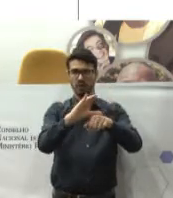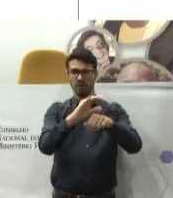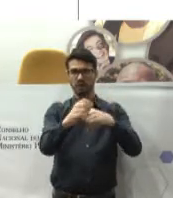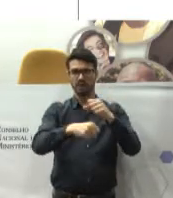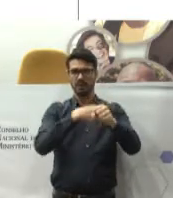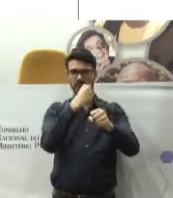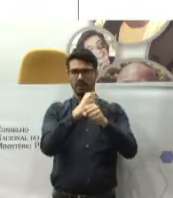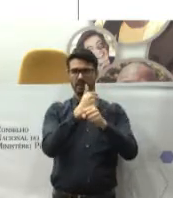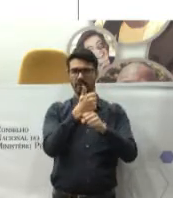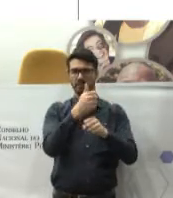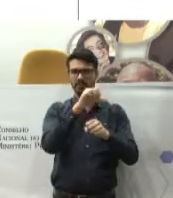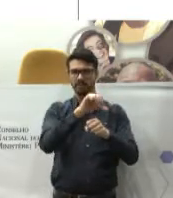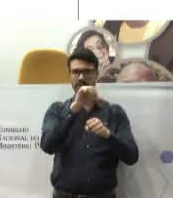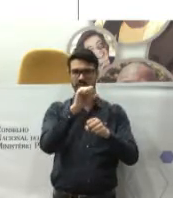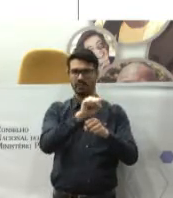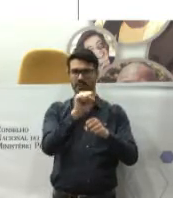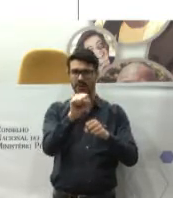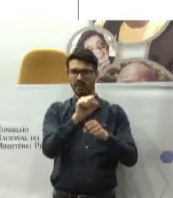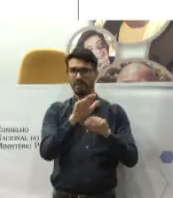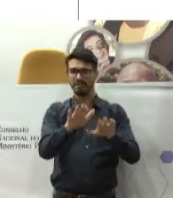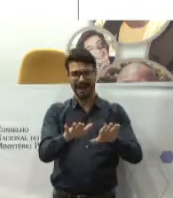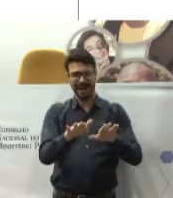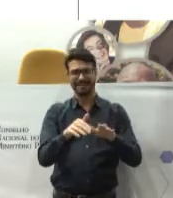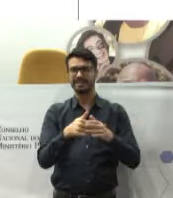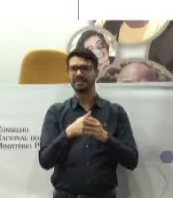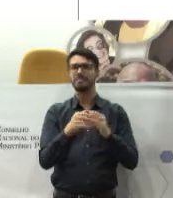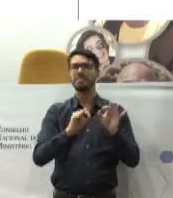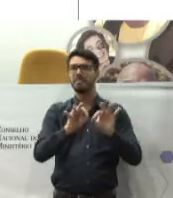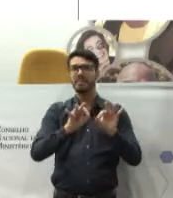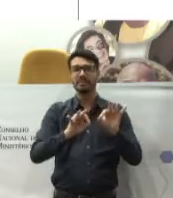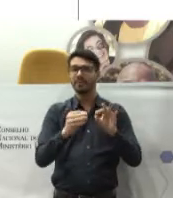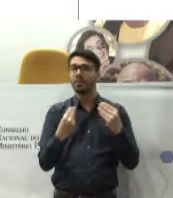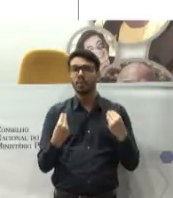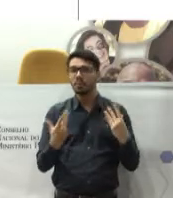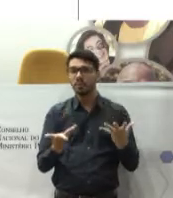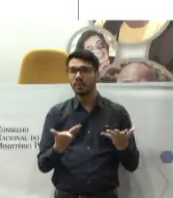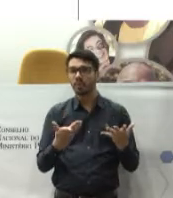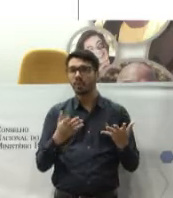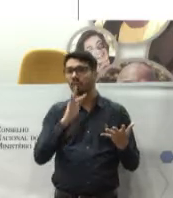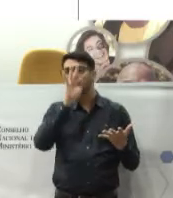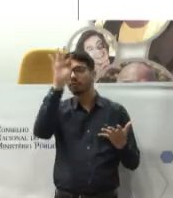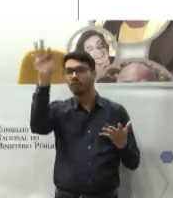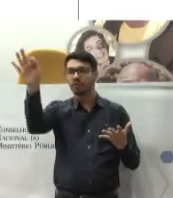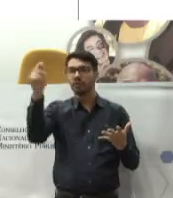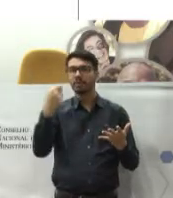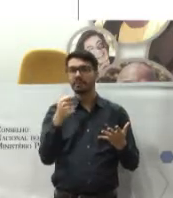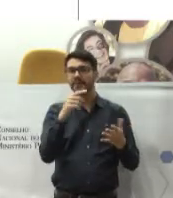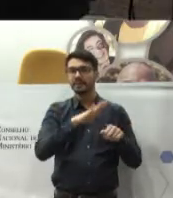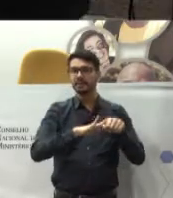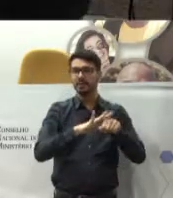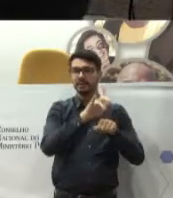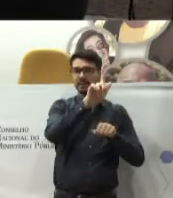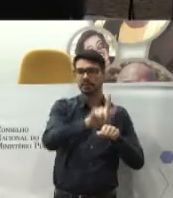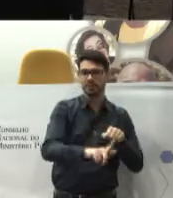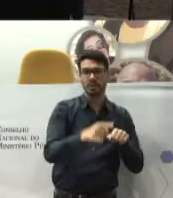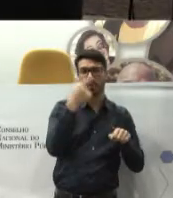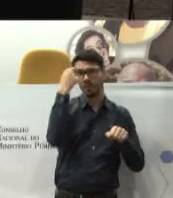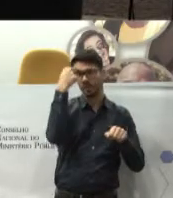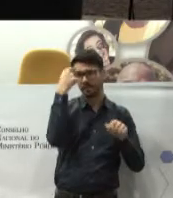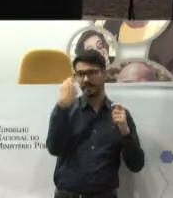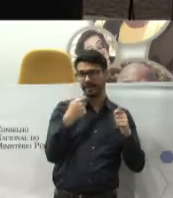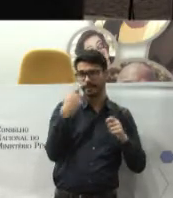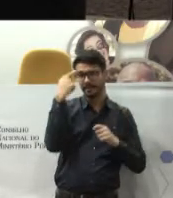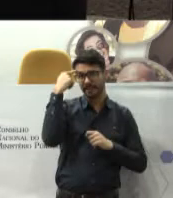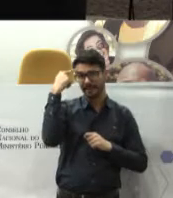no 198.2. Porém, vamos nos preparar como? Vamos perceber o futuro, é aí que a gente tem que começar a mexer com o gestor. É isso, temos que